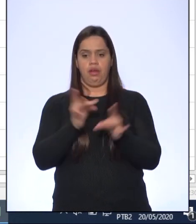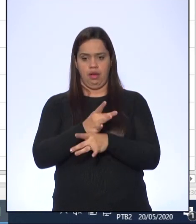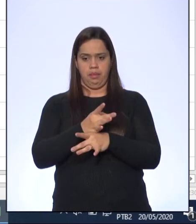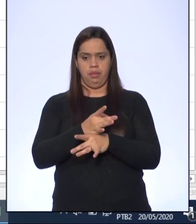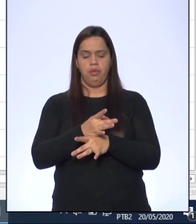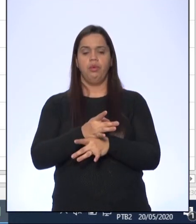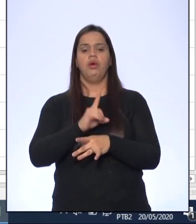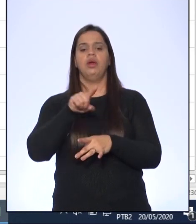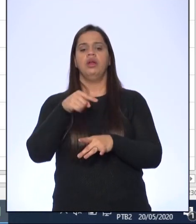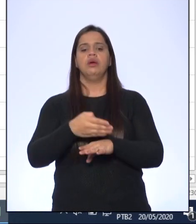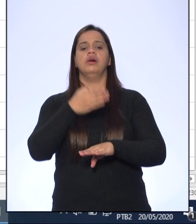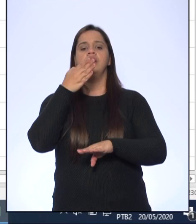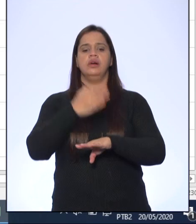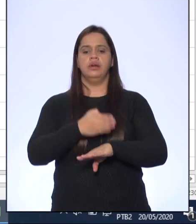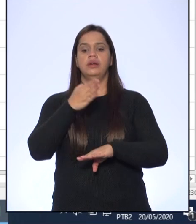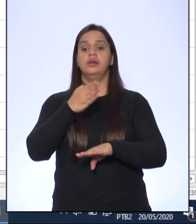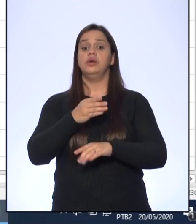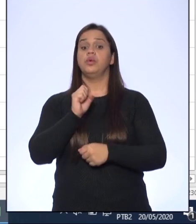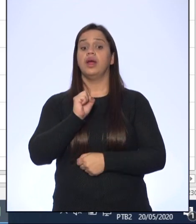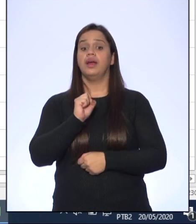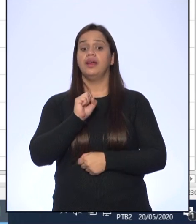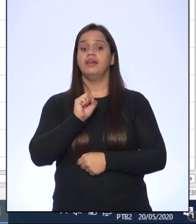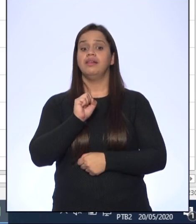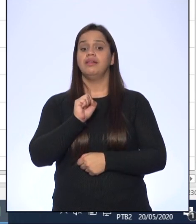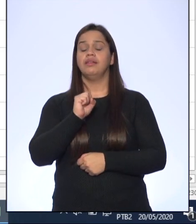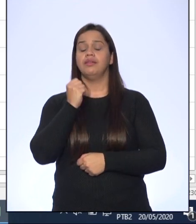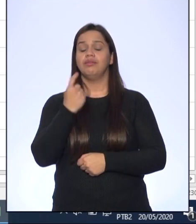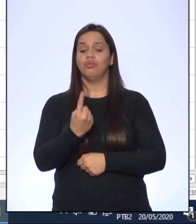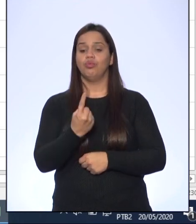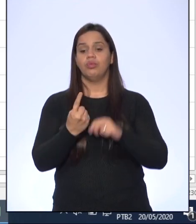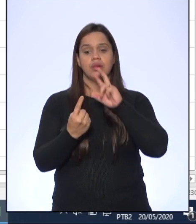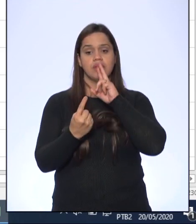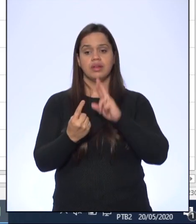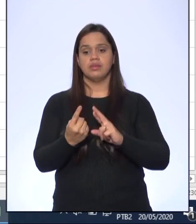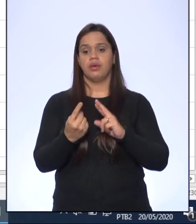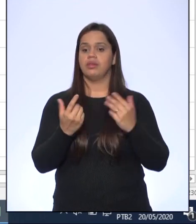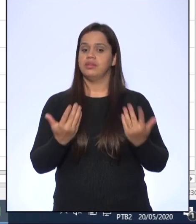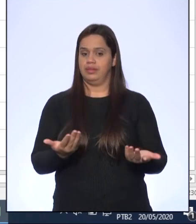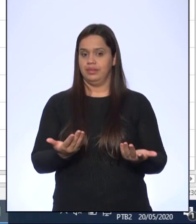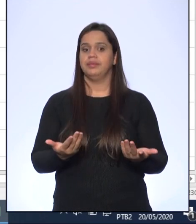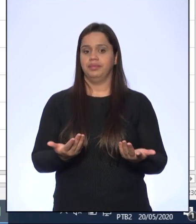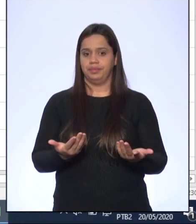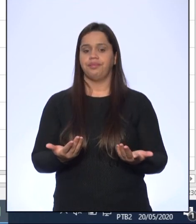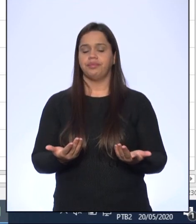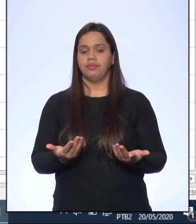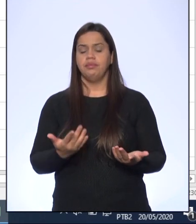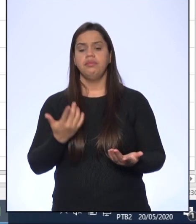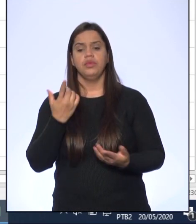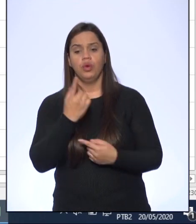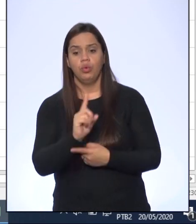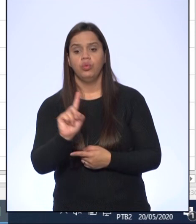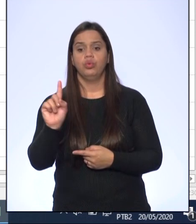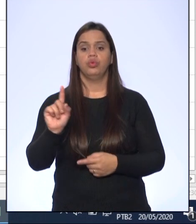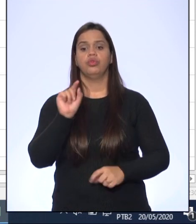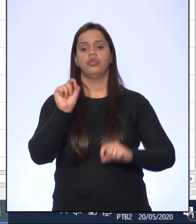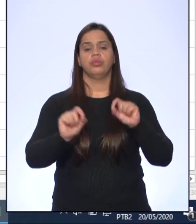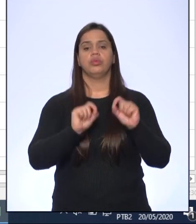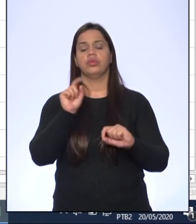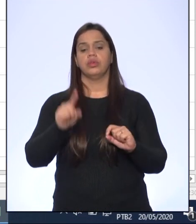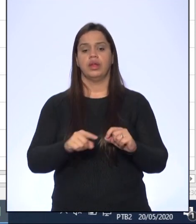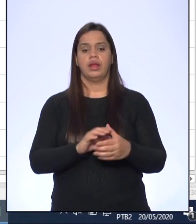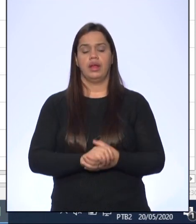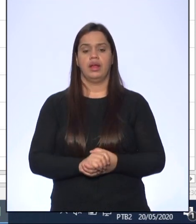a conta. Vai e dá Enter. Olha que legal, dá 1. Certinho dá 1. E por último a gente vai fazer